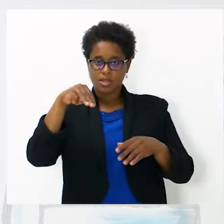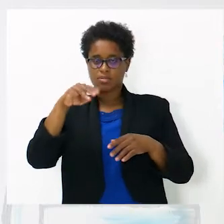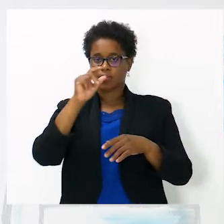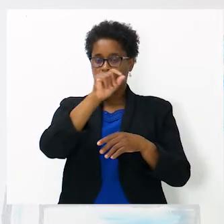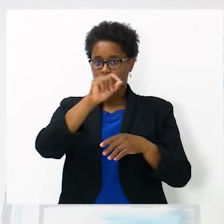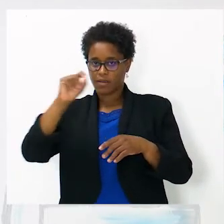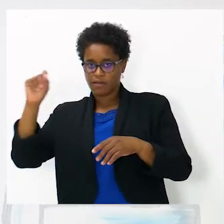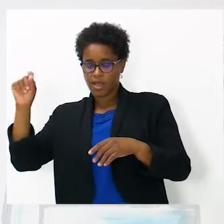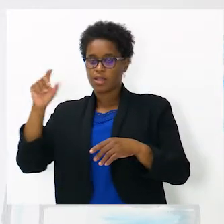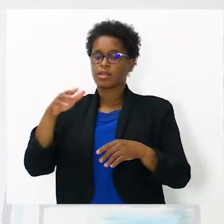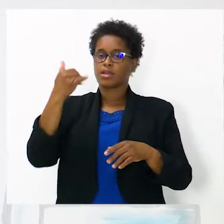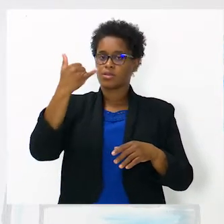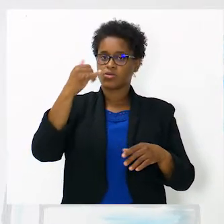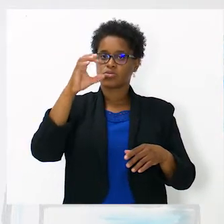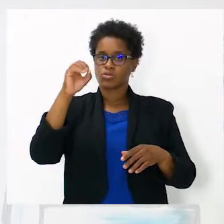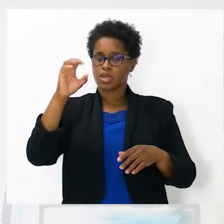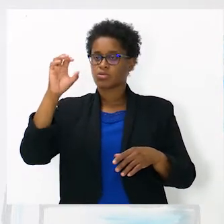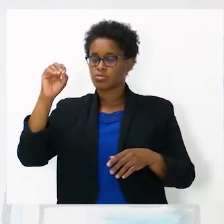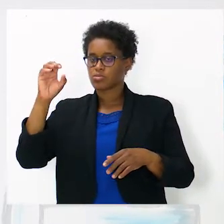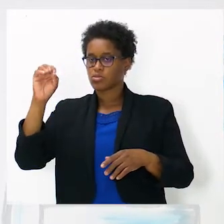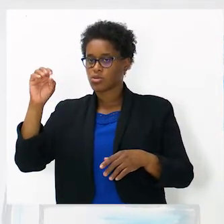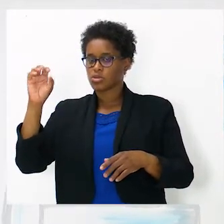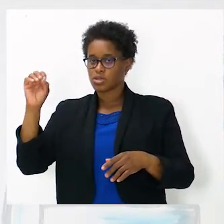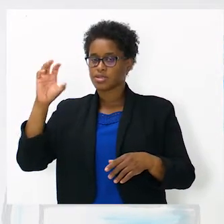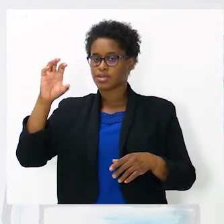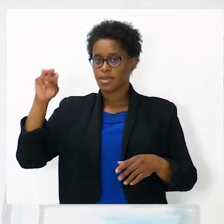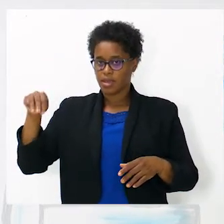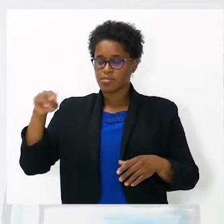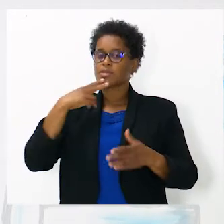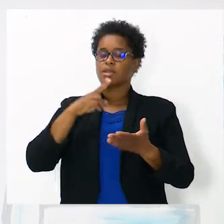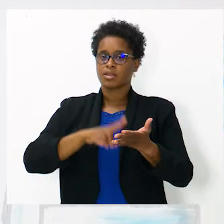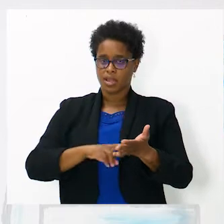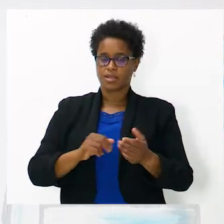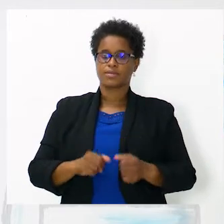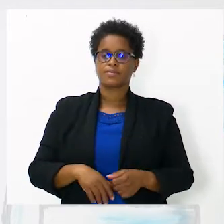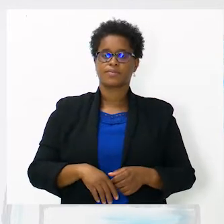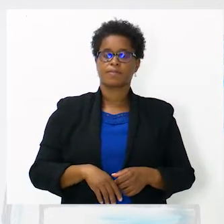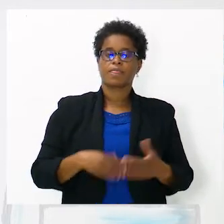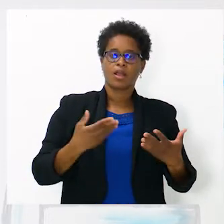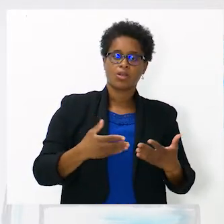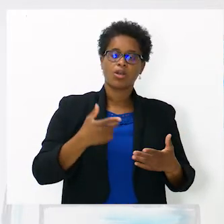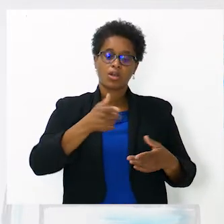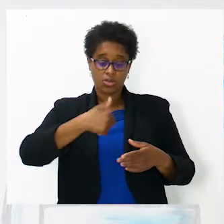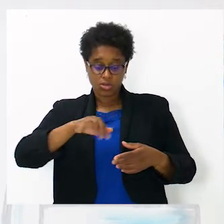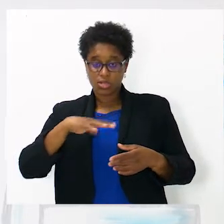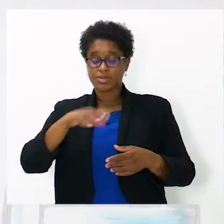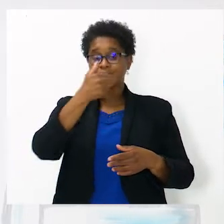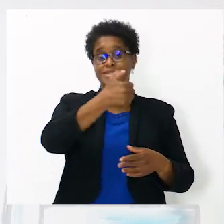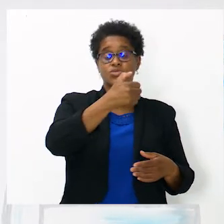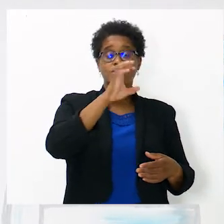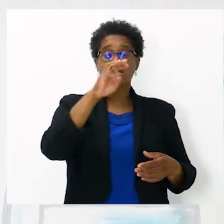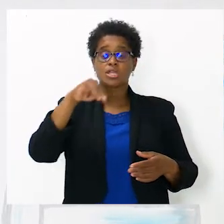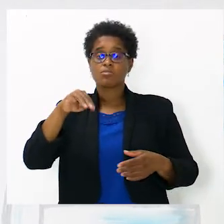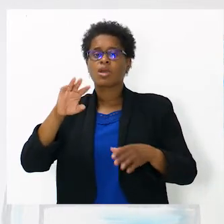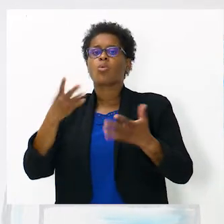centímetros equivale a 200.000 centímetros na realidade. Agora queremos saber 5